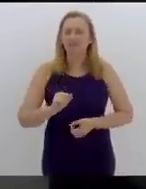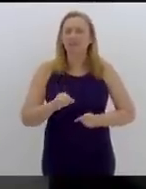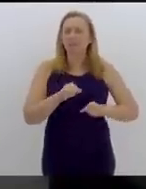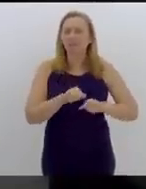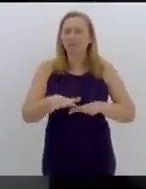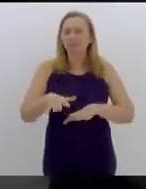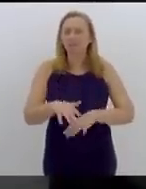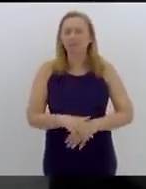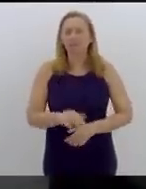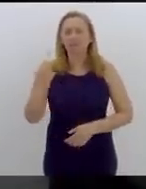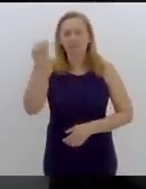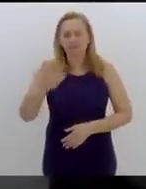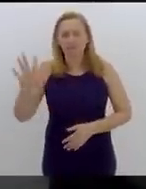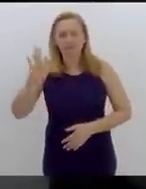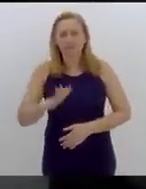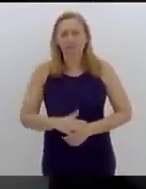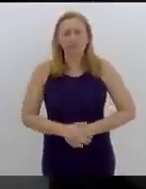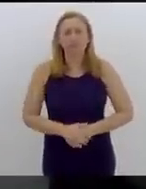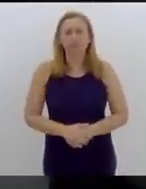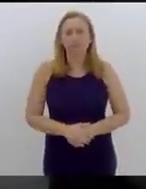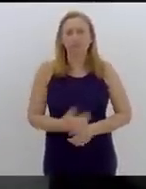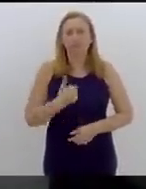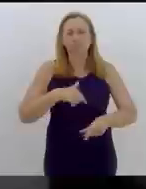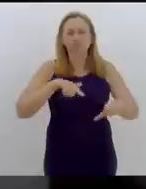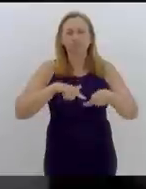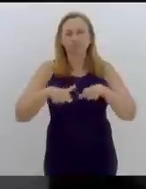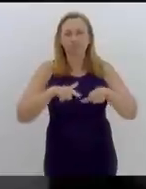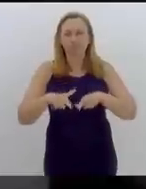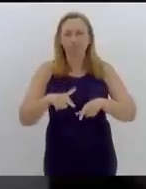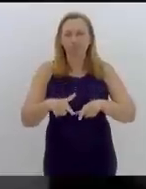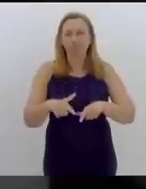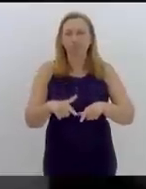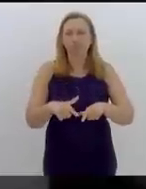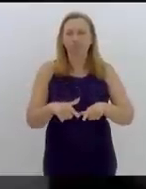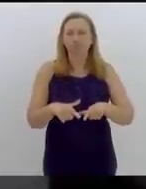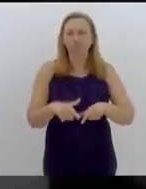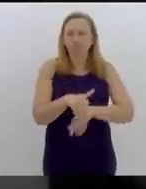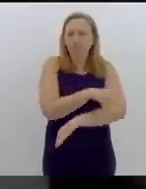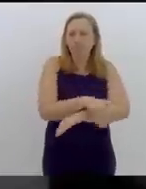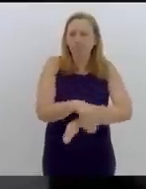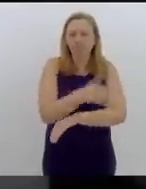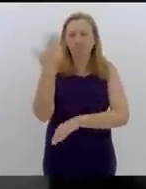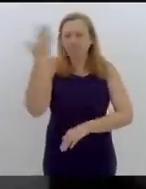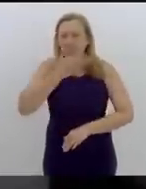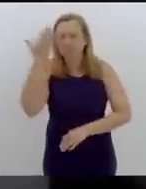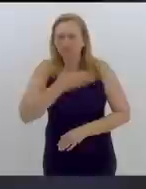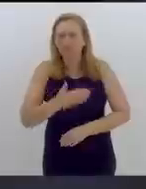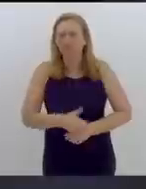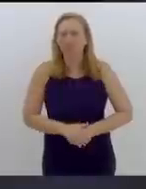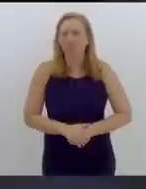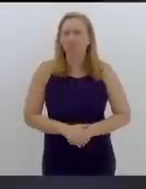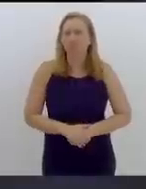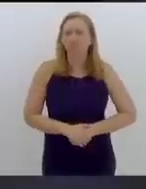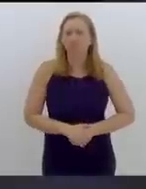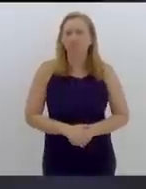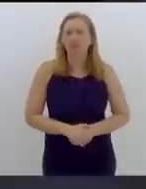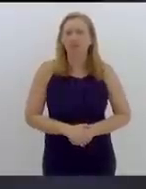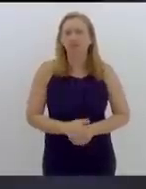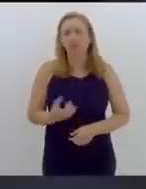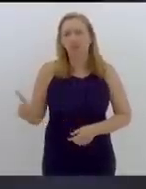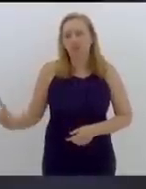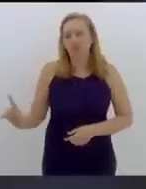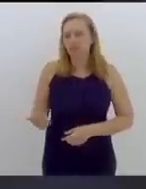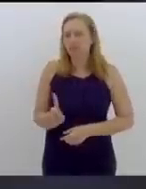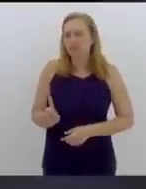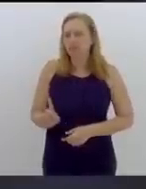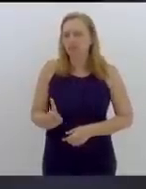Comandante geral eu trabalhando no trânsito eu não vi ele passou